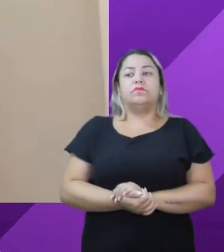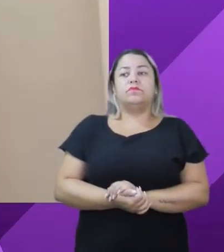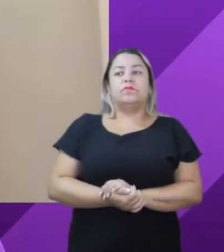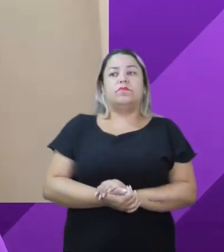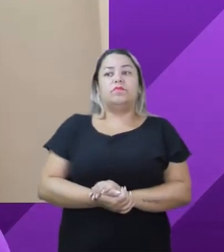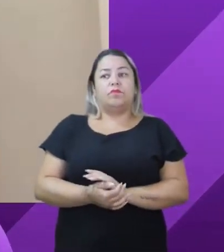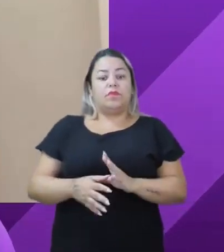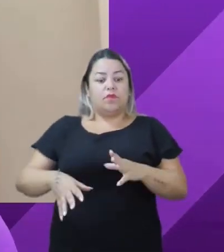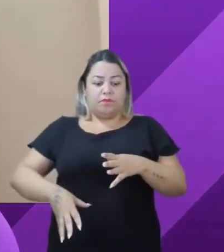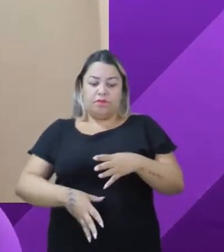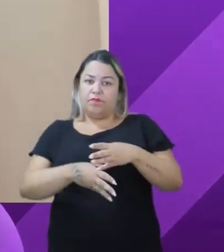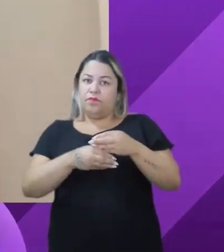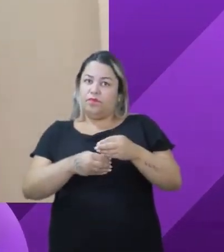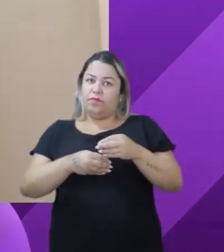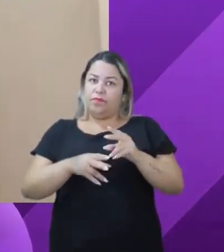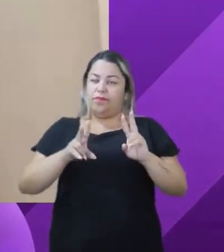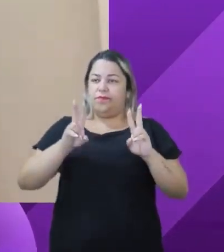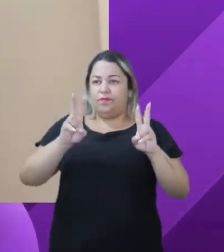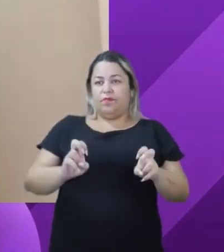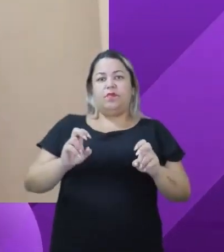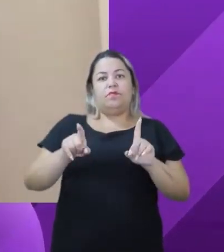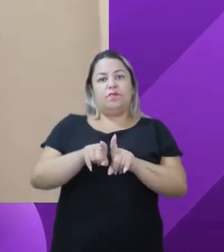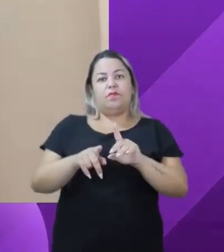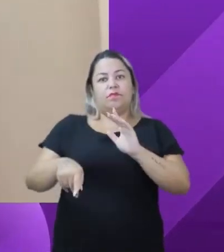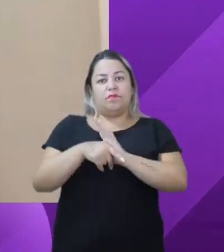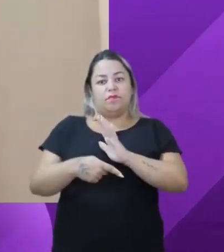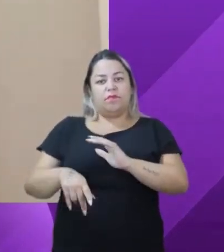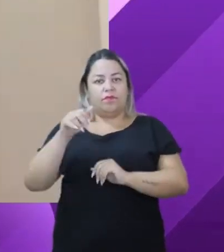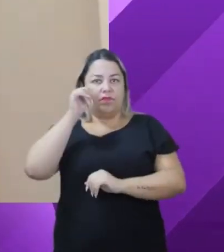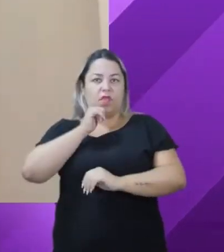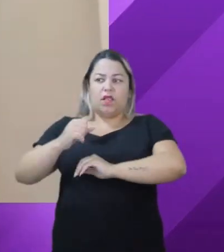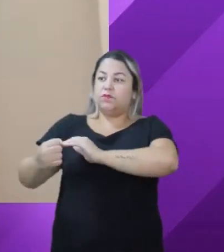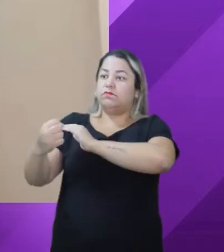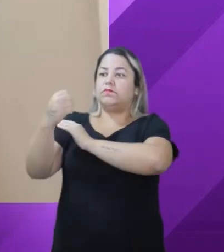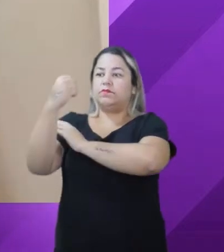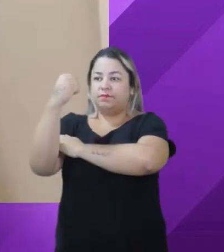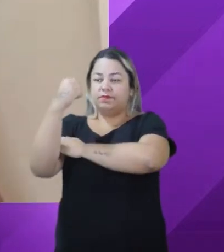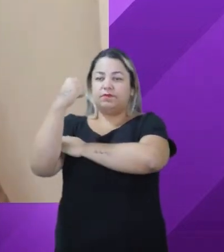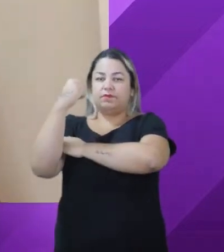mais propriamente nesse tema, né, das mulheres, enfim, a tarefa das mulheres, das feministas,